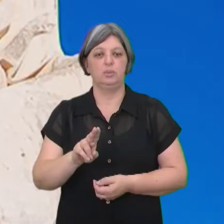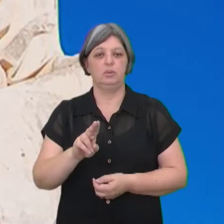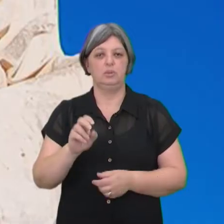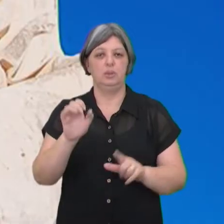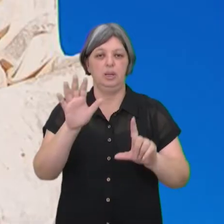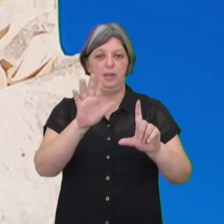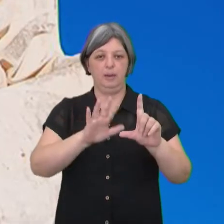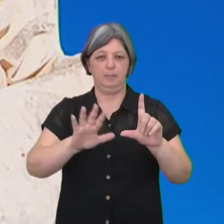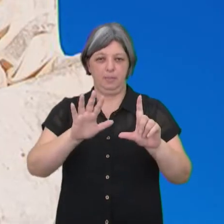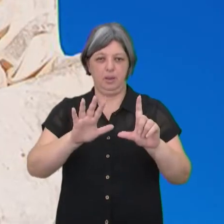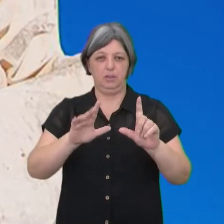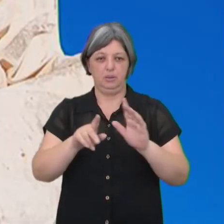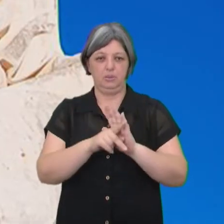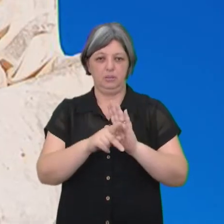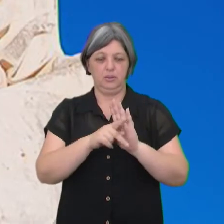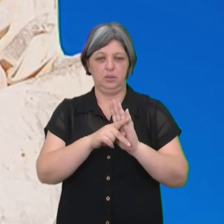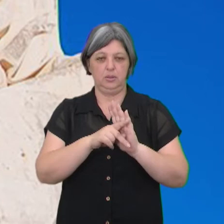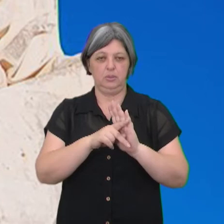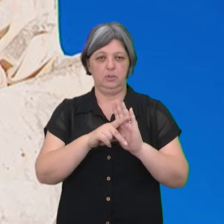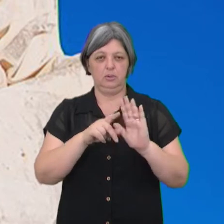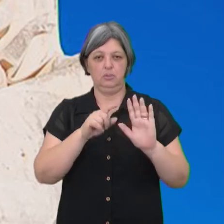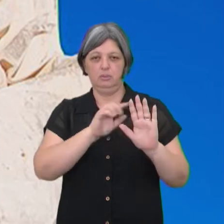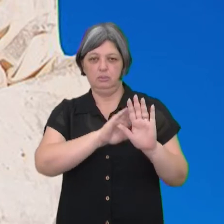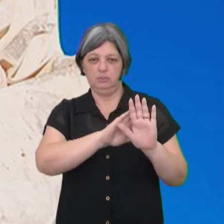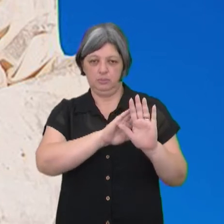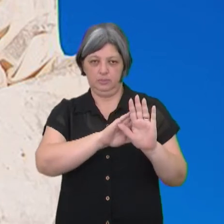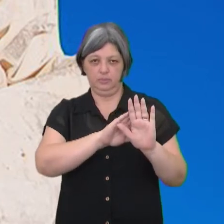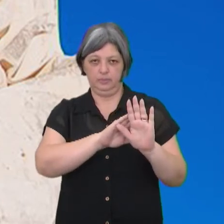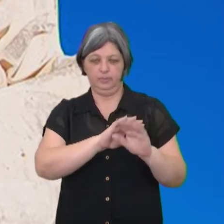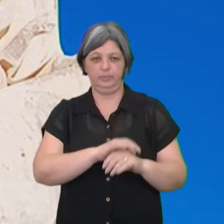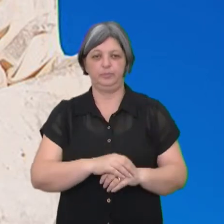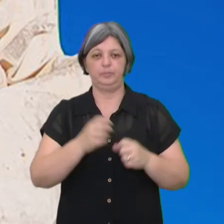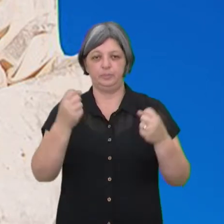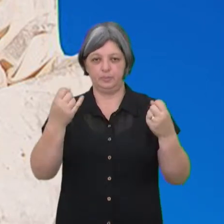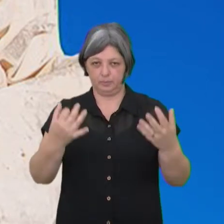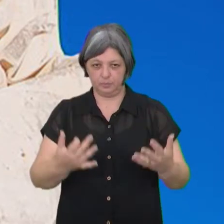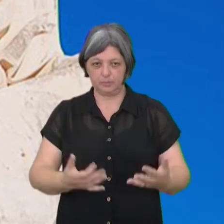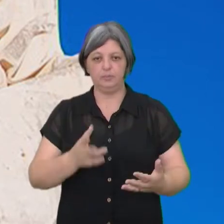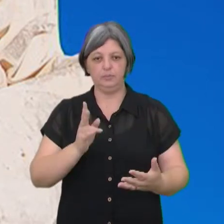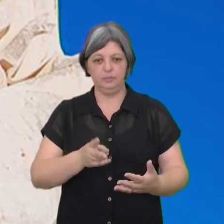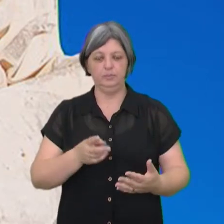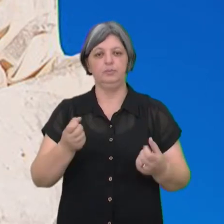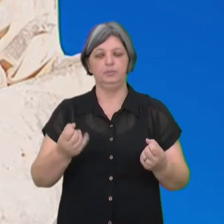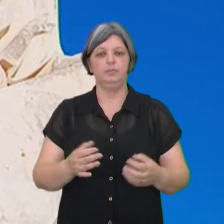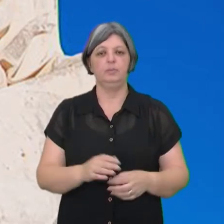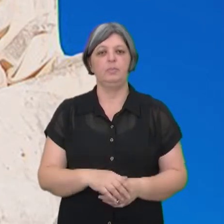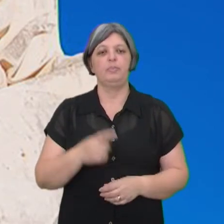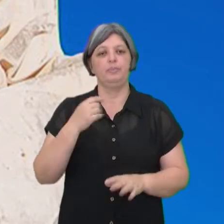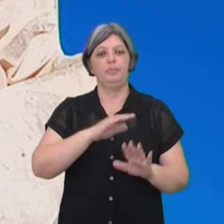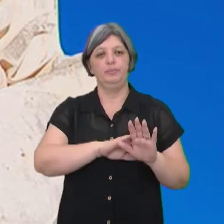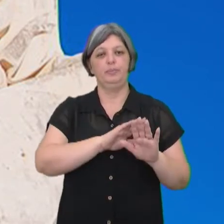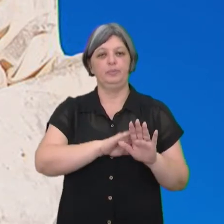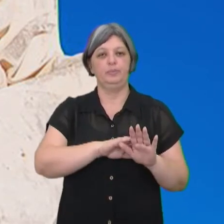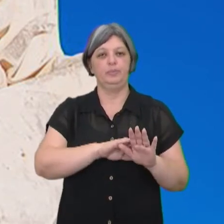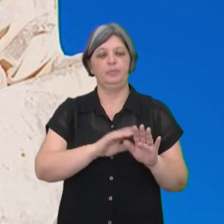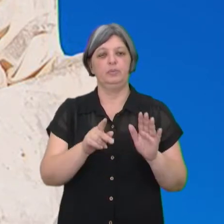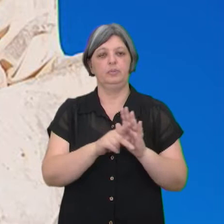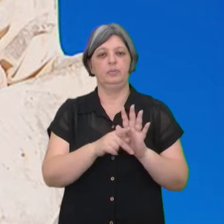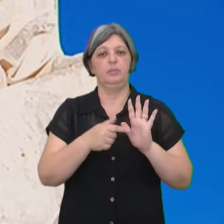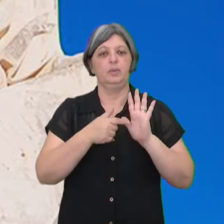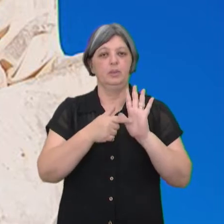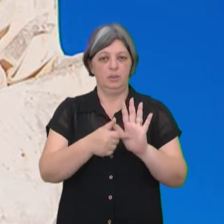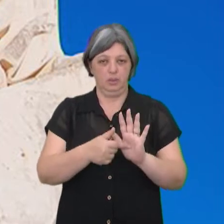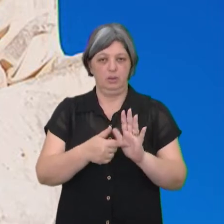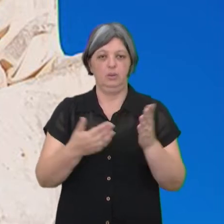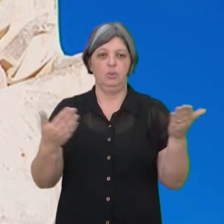imagem aqui no Chroma Key. Só para explicar, né, como sempre eu faço, essa imagem ela faz parte da apresentação